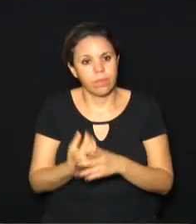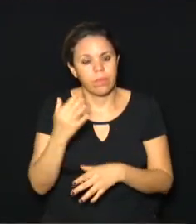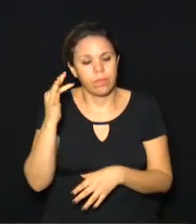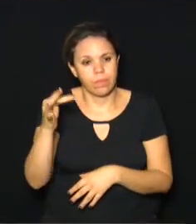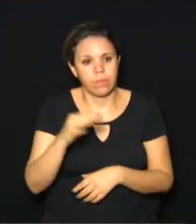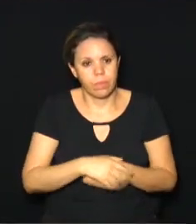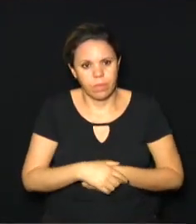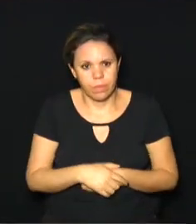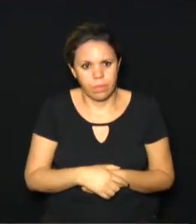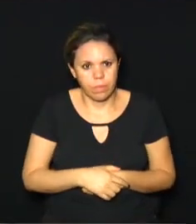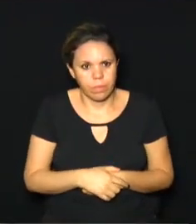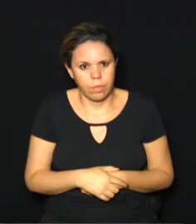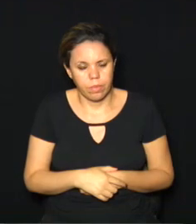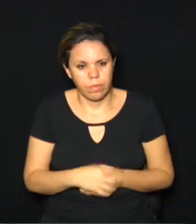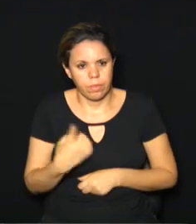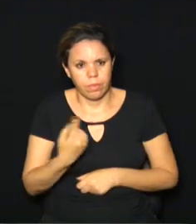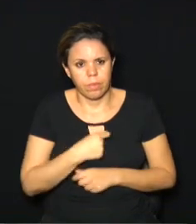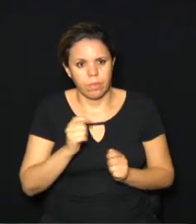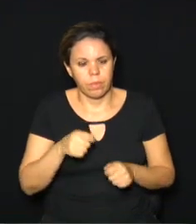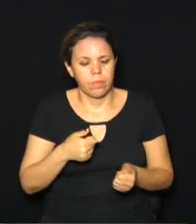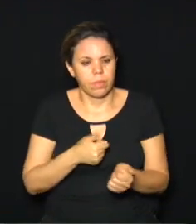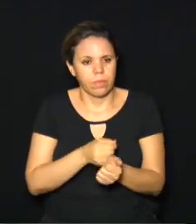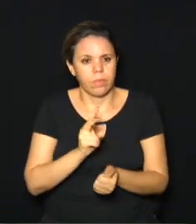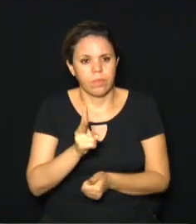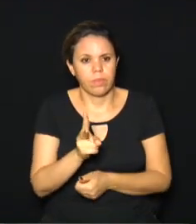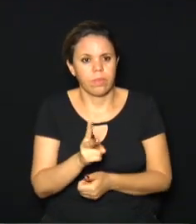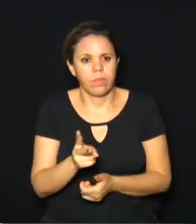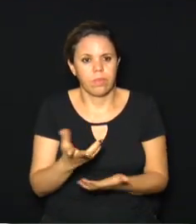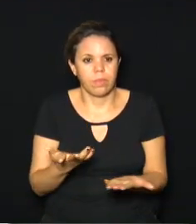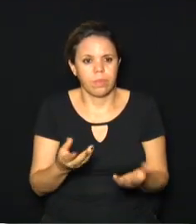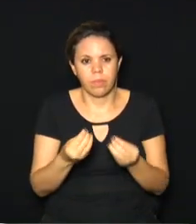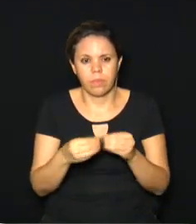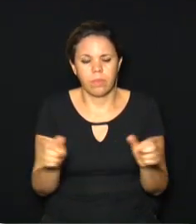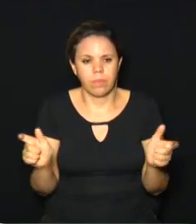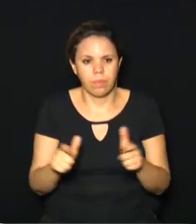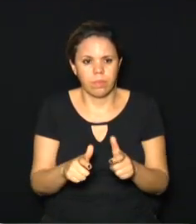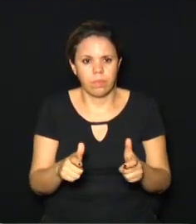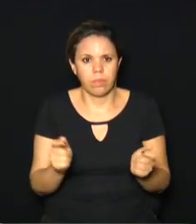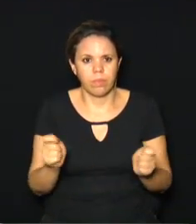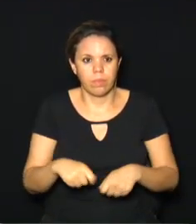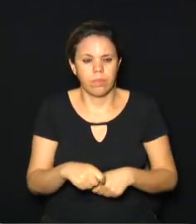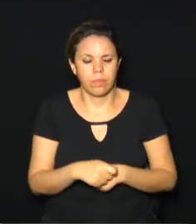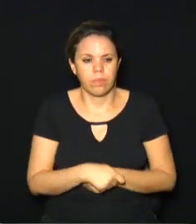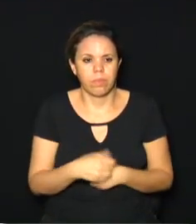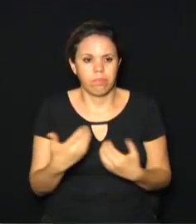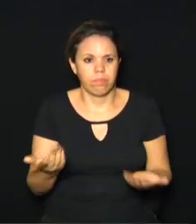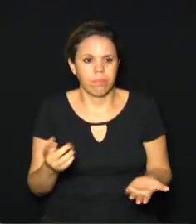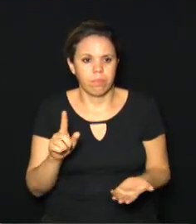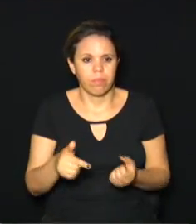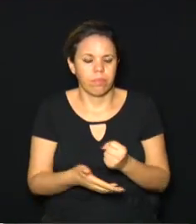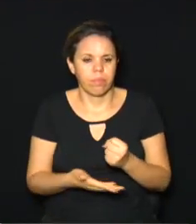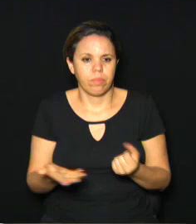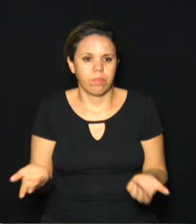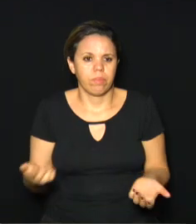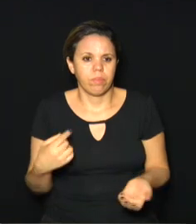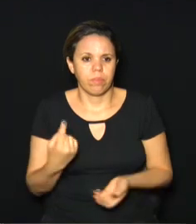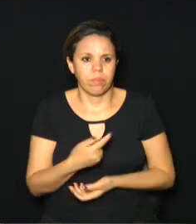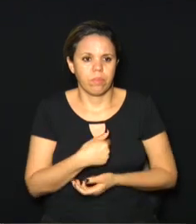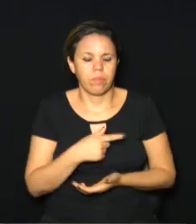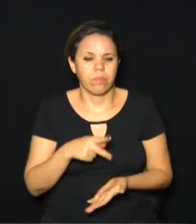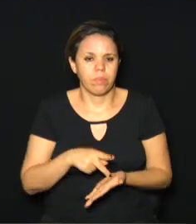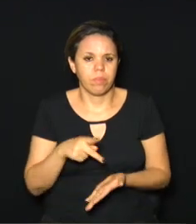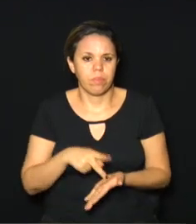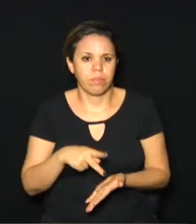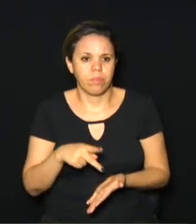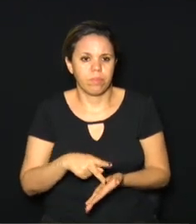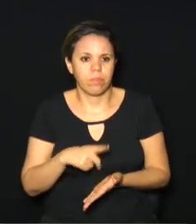futuro, a gente poder seguir em frente com o menor prejuízo possível, né? Então, basicamente isso. Na verdade,